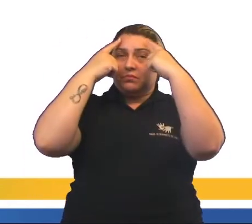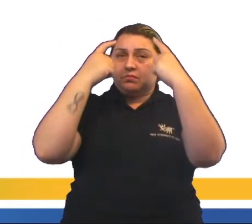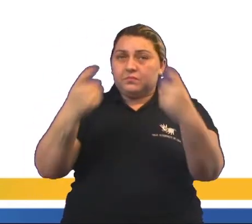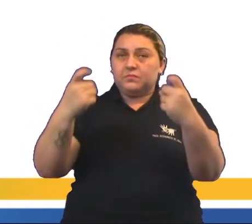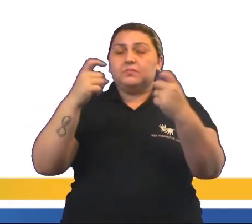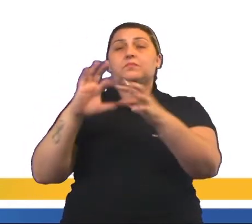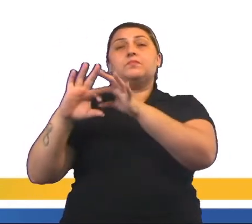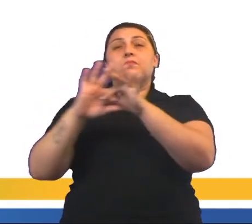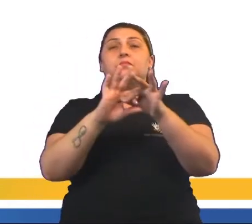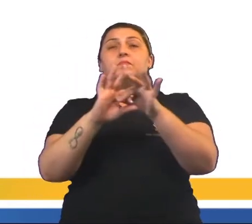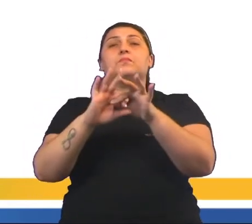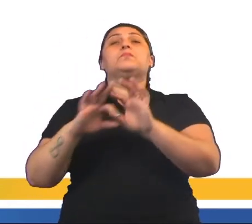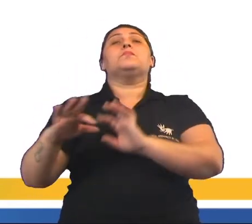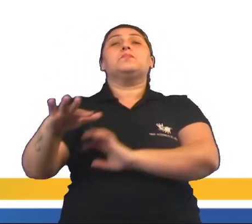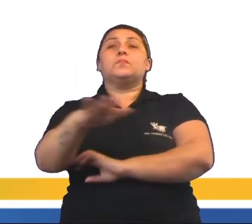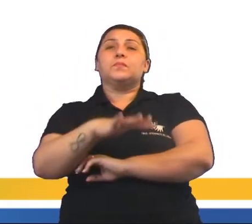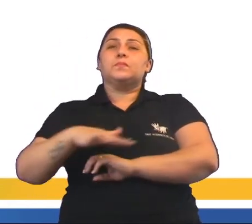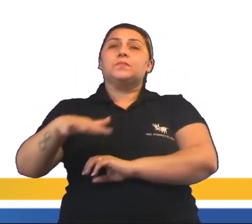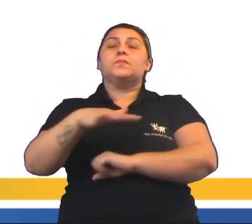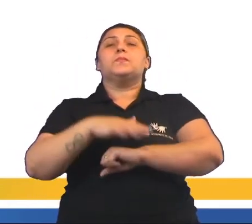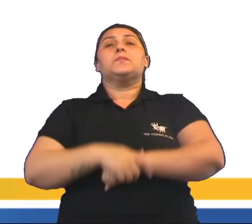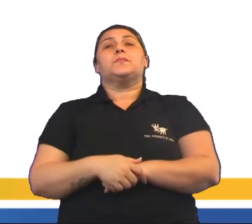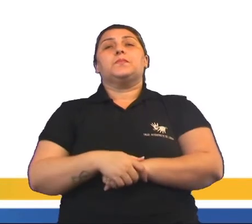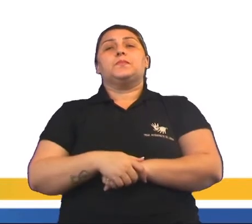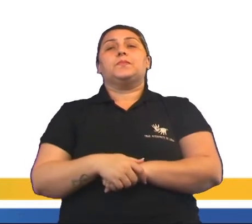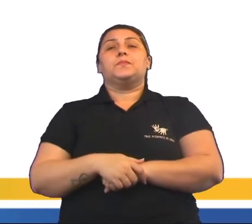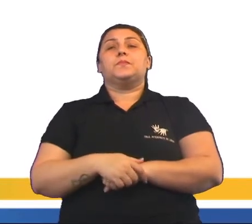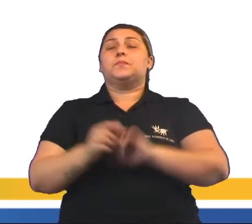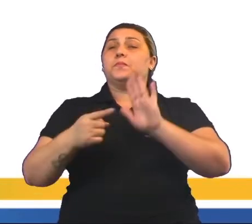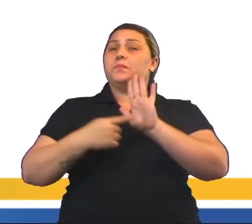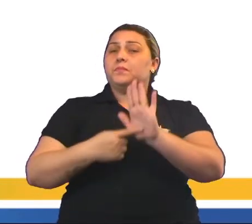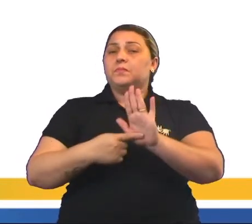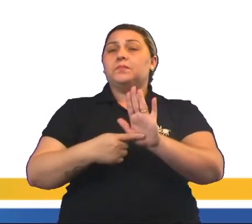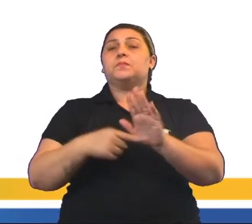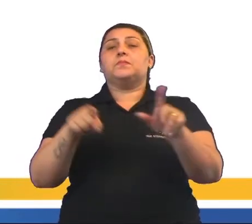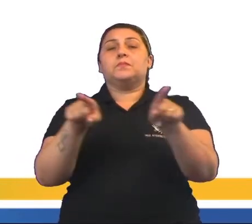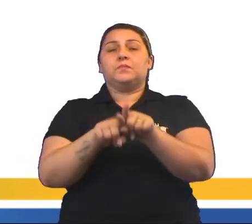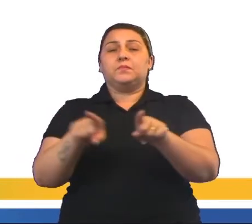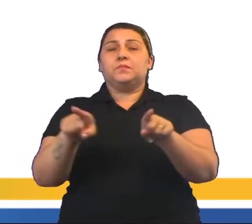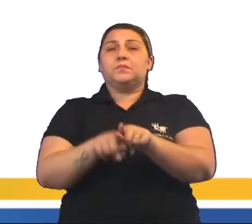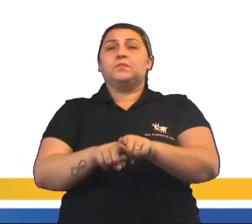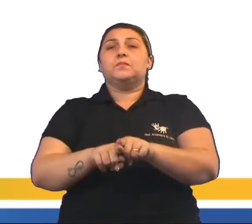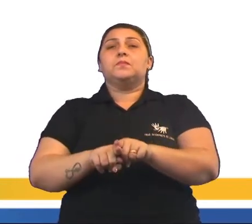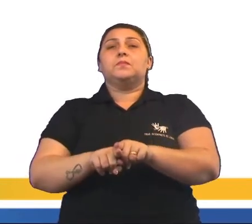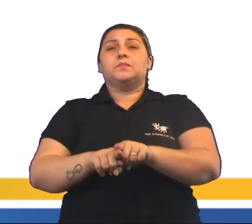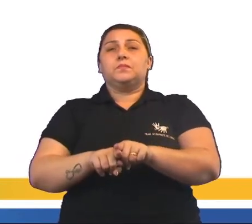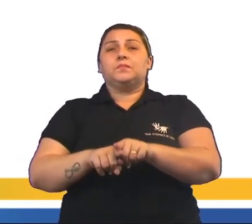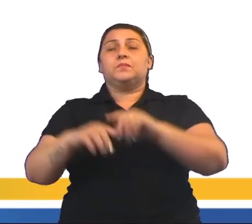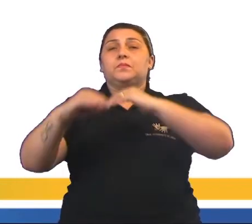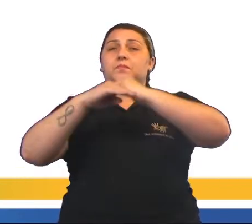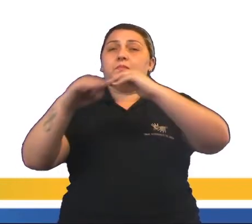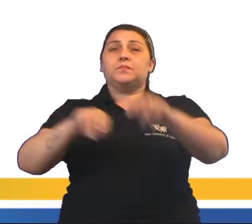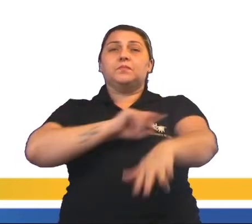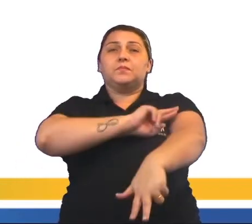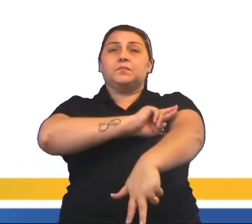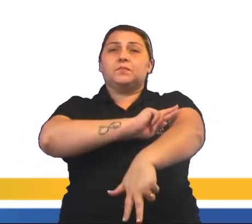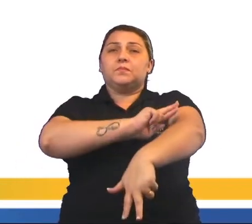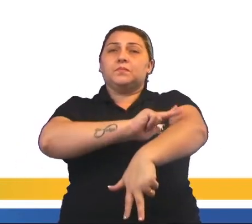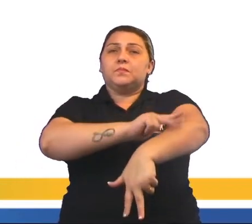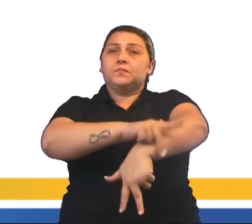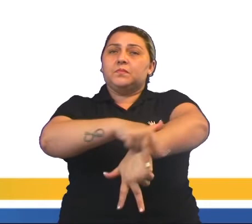no contexto social. E ainda mostro para vocês, por último, uma outra forma de